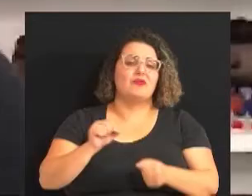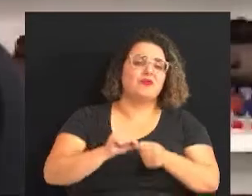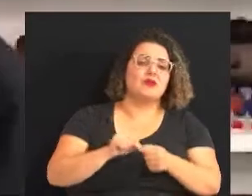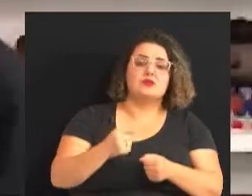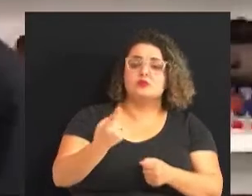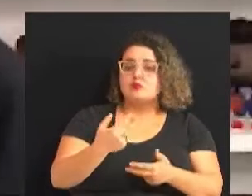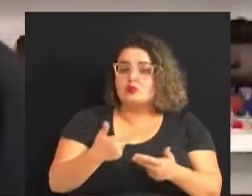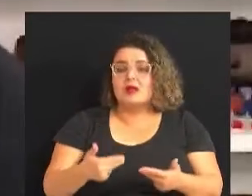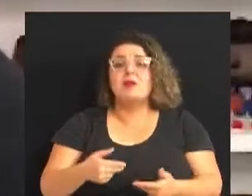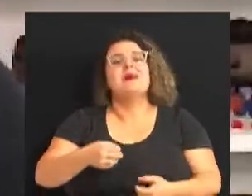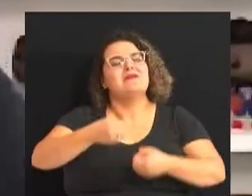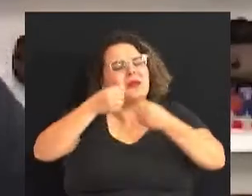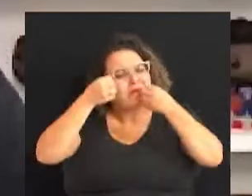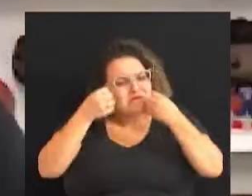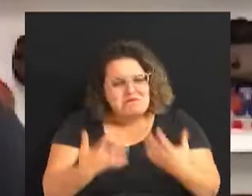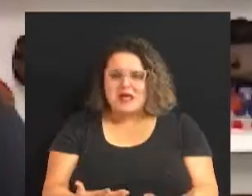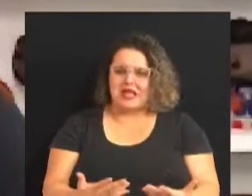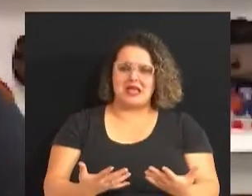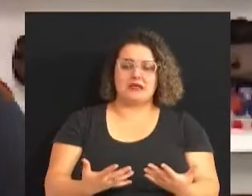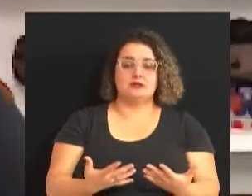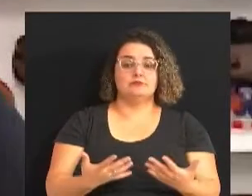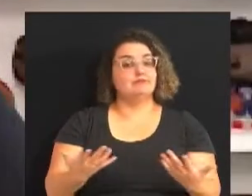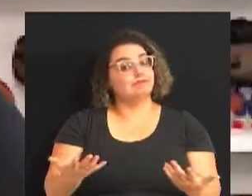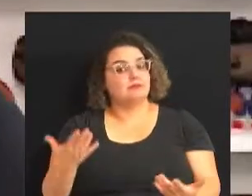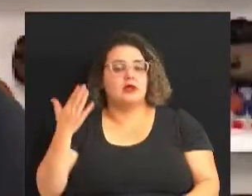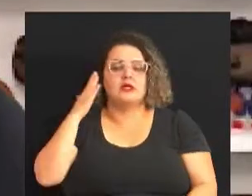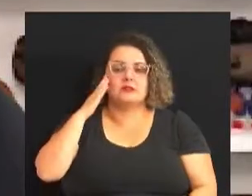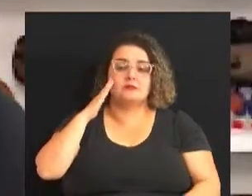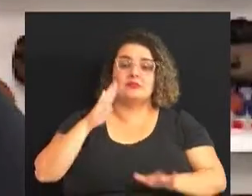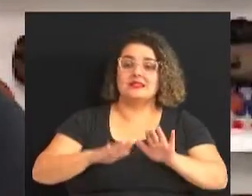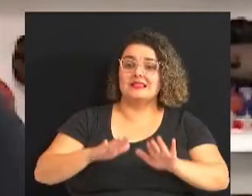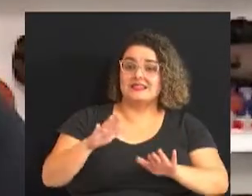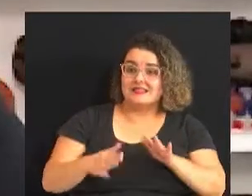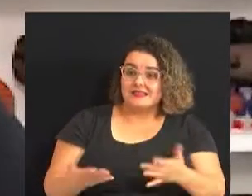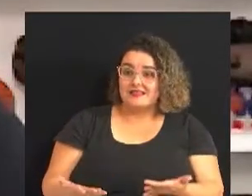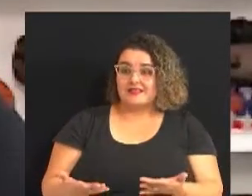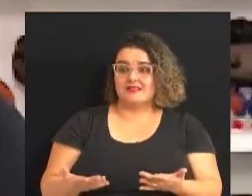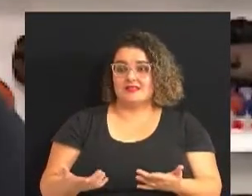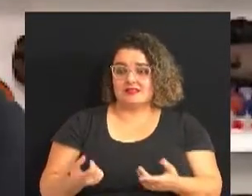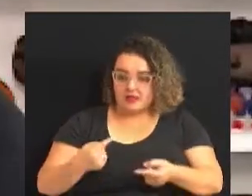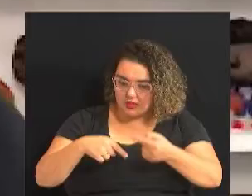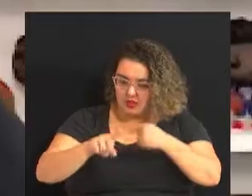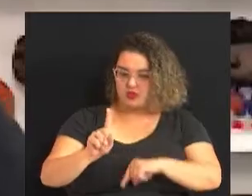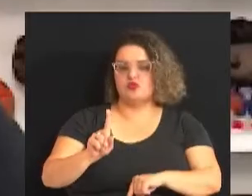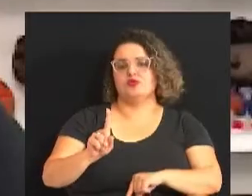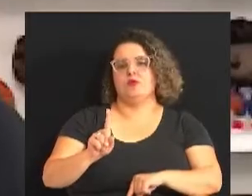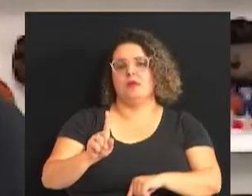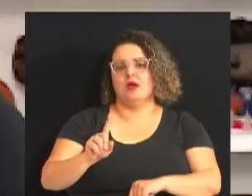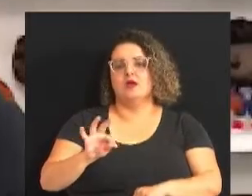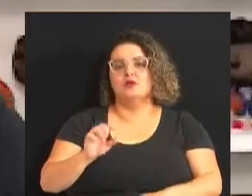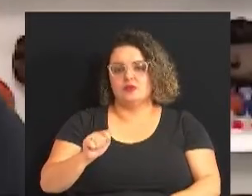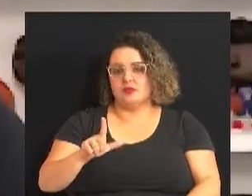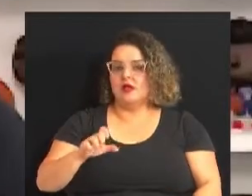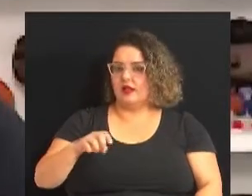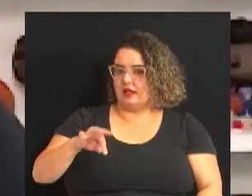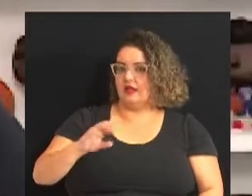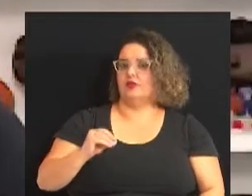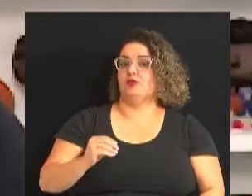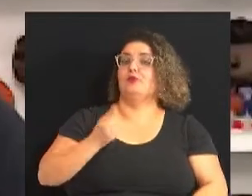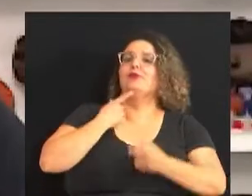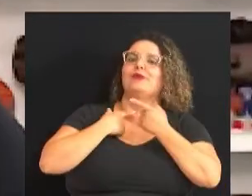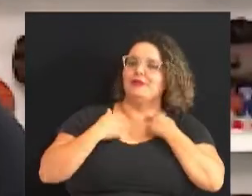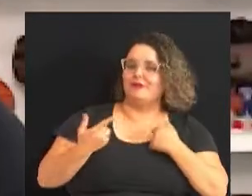faz muito bem. Mas a gente sabe que, às vezes, a vontade ela supera o talento. Em muitos aspectos. Em muitas